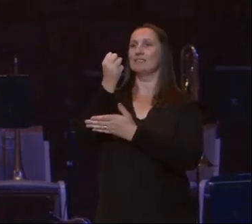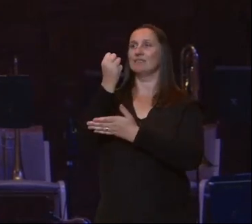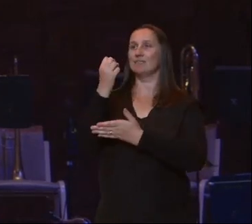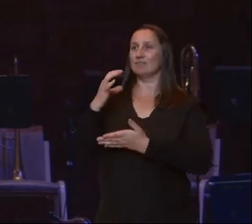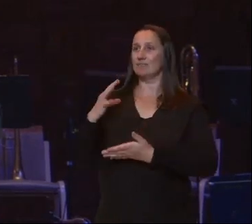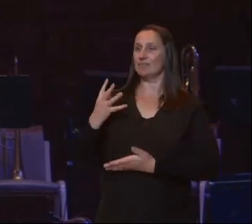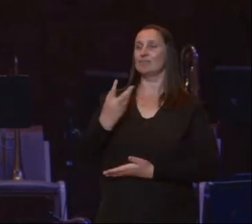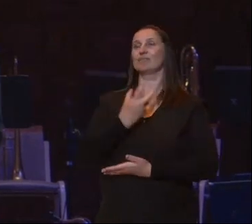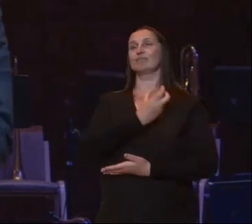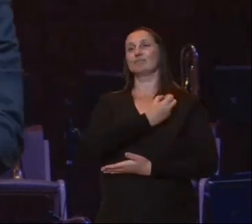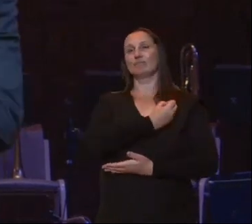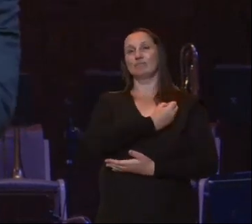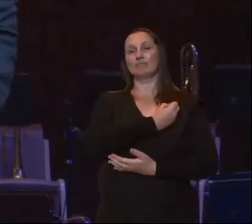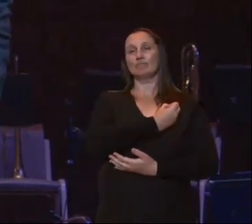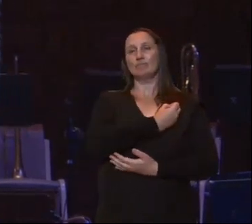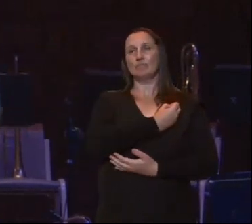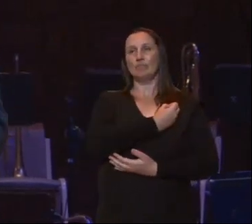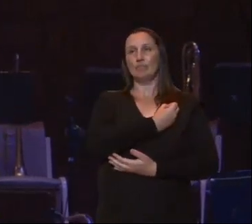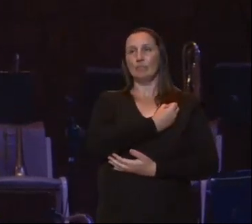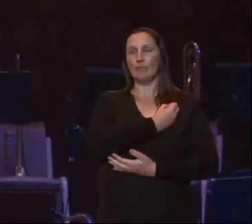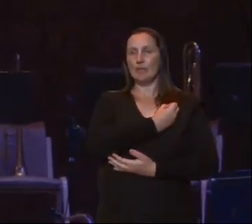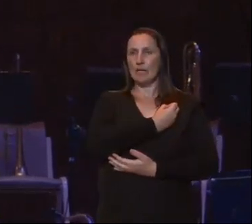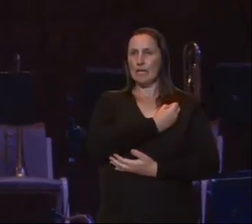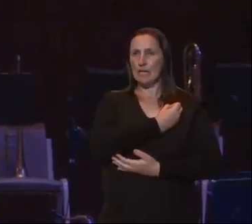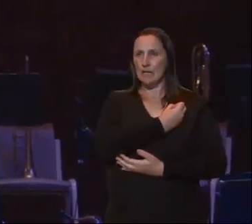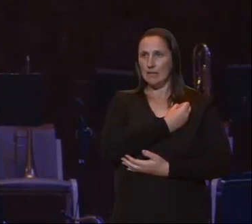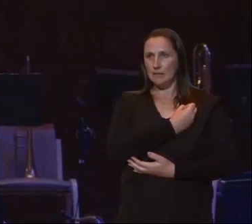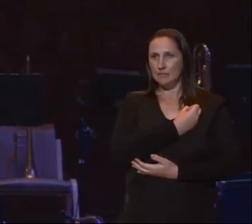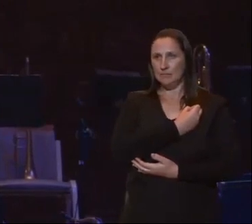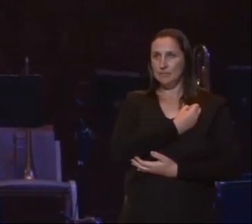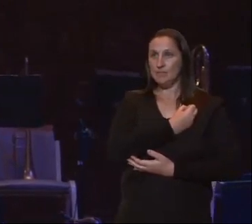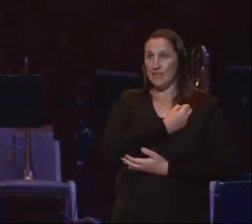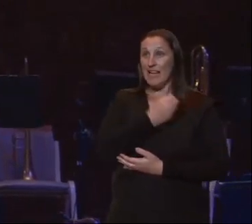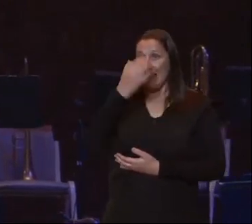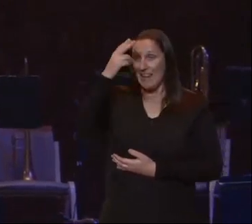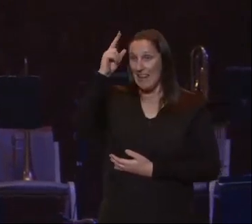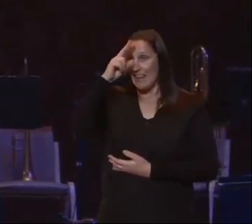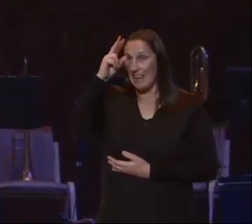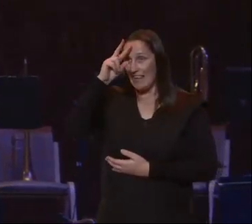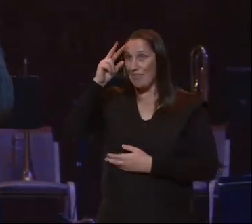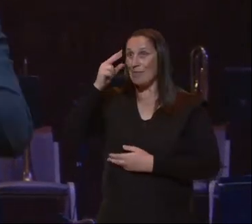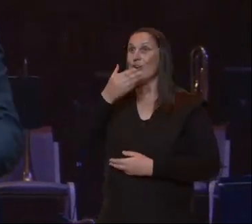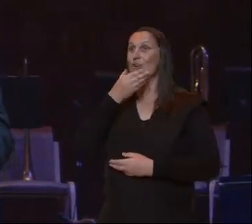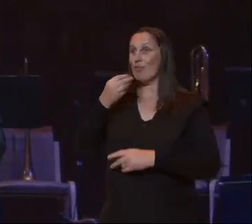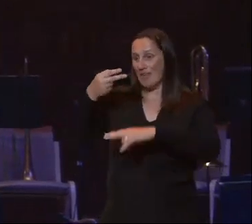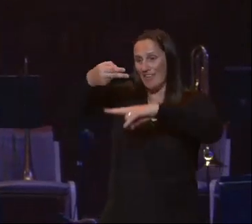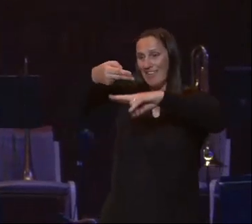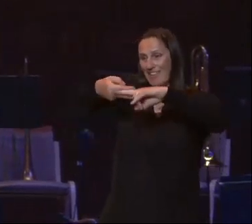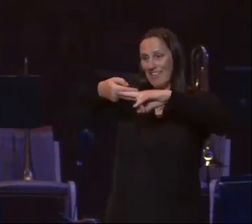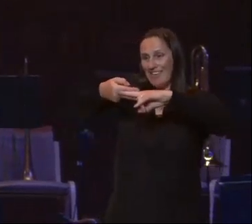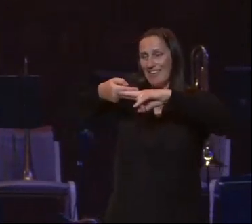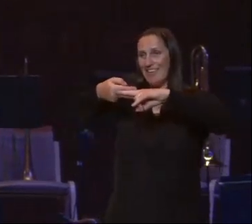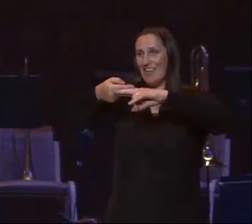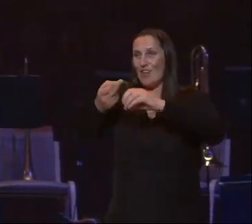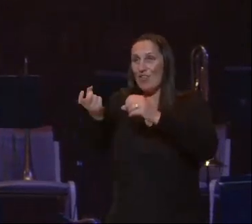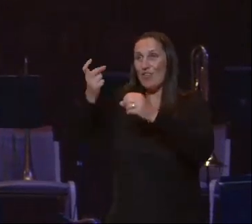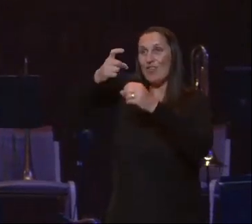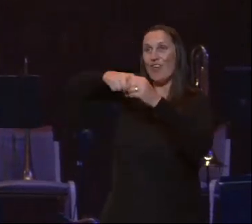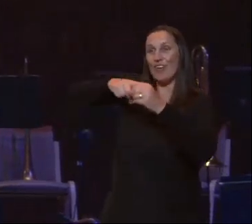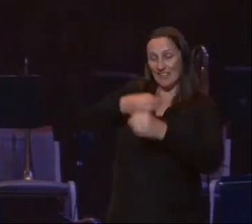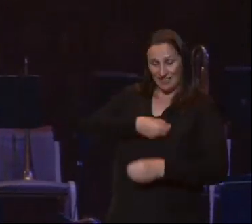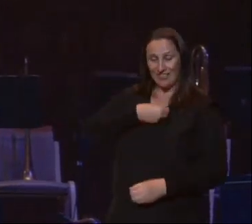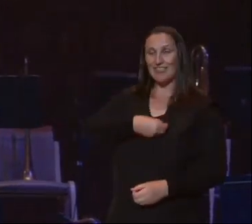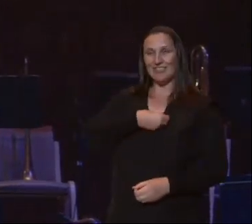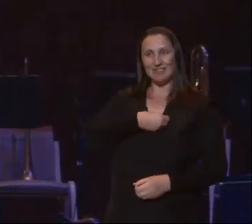Bíblia nos mostra o Filho que ressuscita. E o resgate de Deus aqui para mim, ele é muito bem